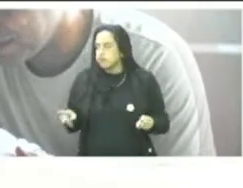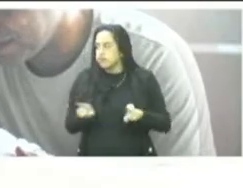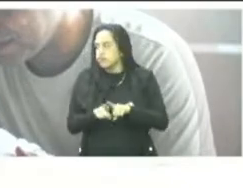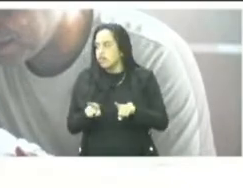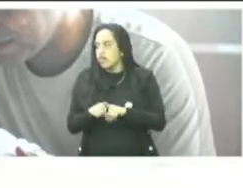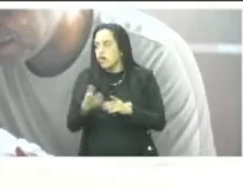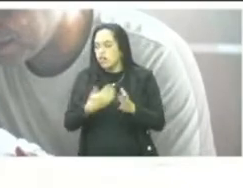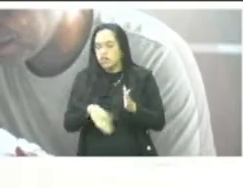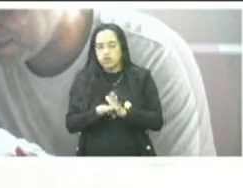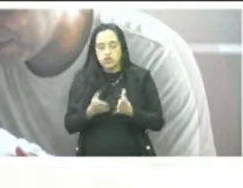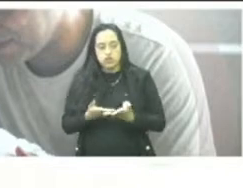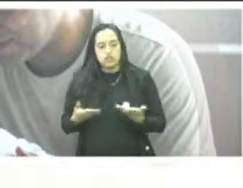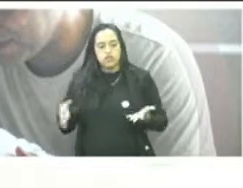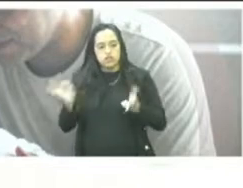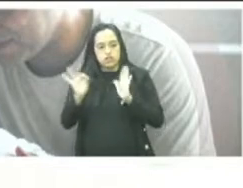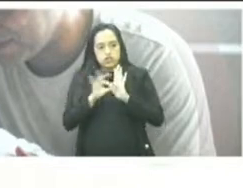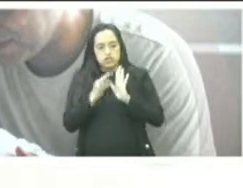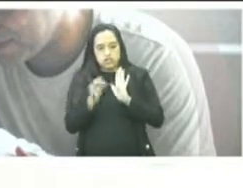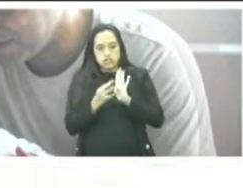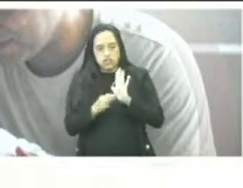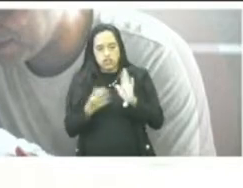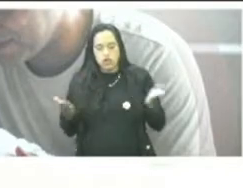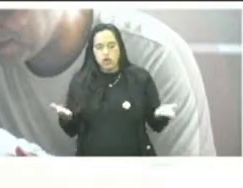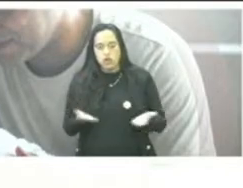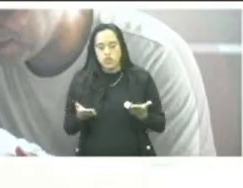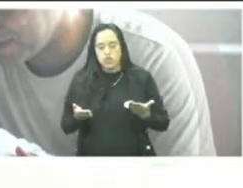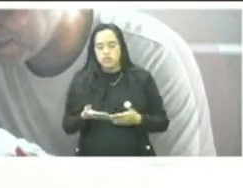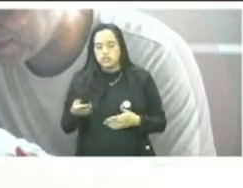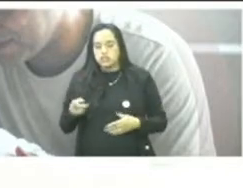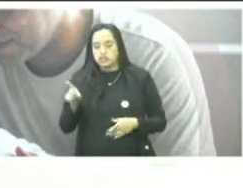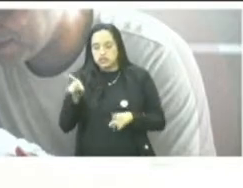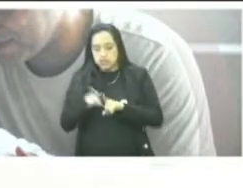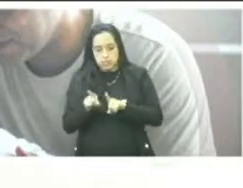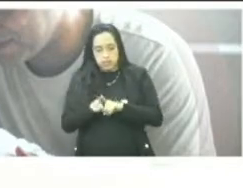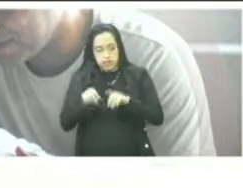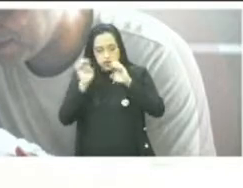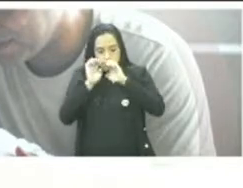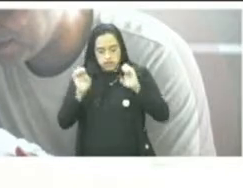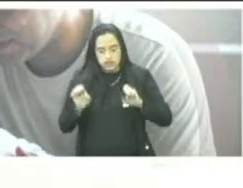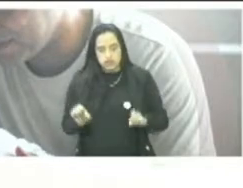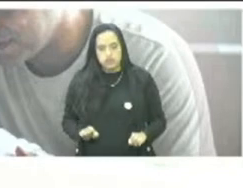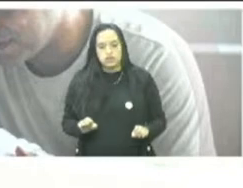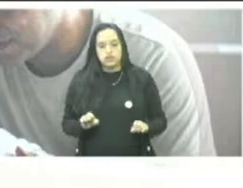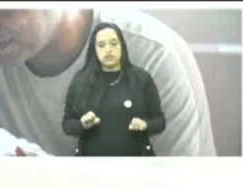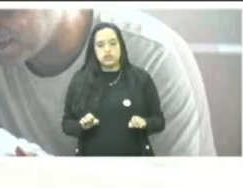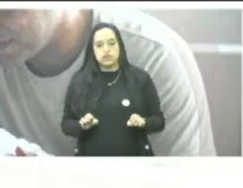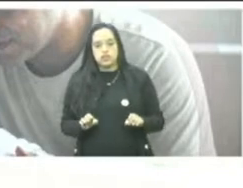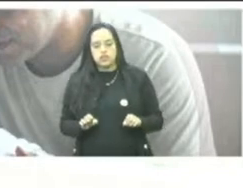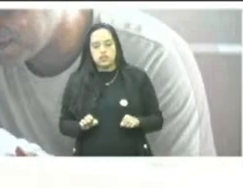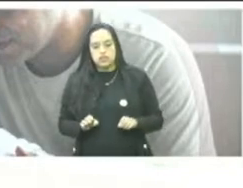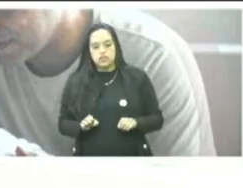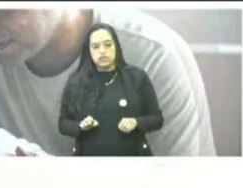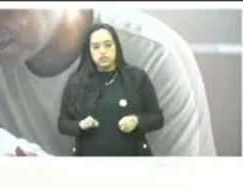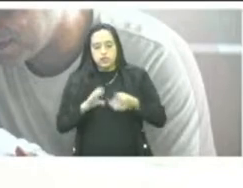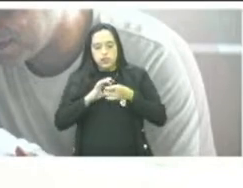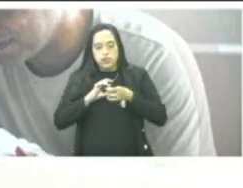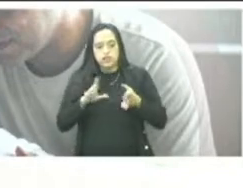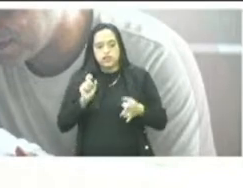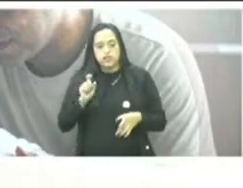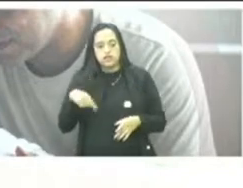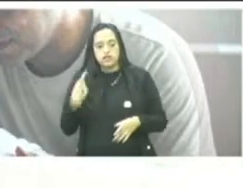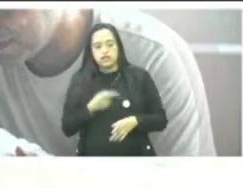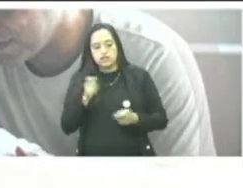Todos esses registros, hoje, eles também são estruturados para permitir que a gente faça